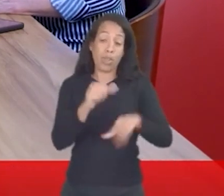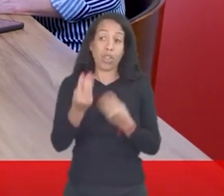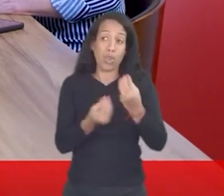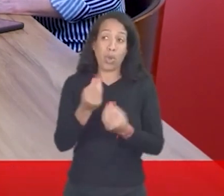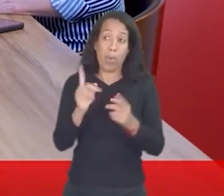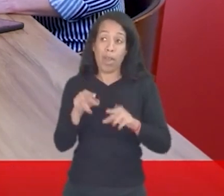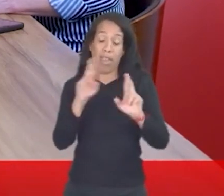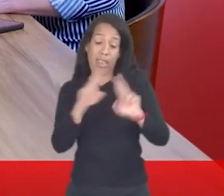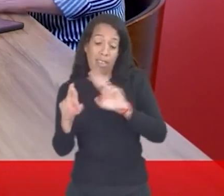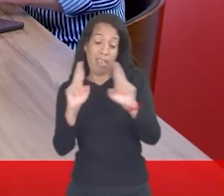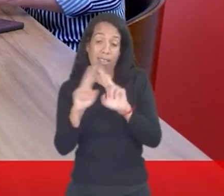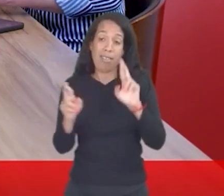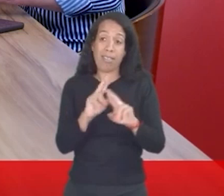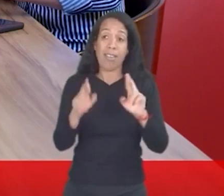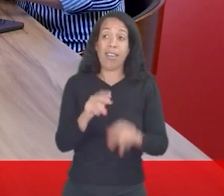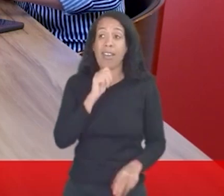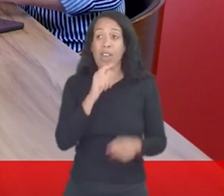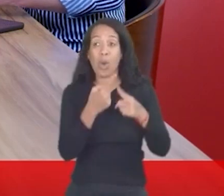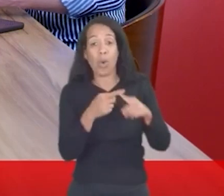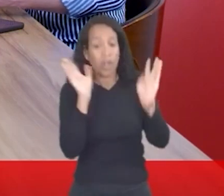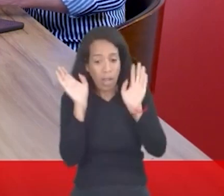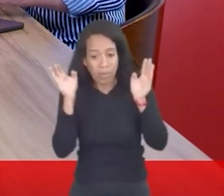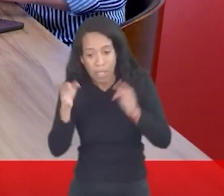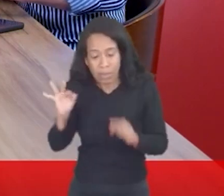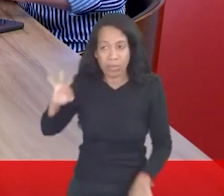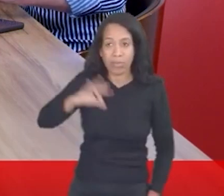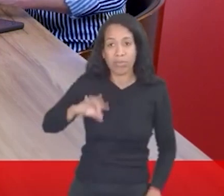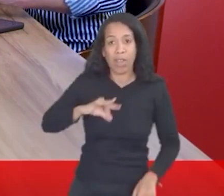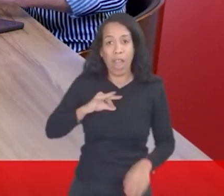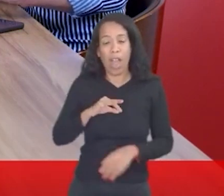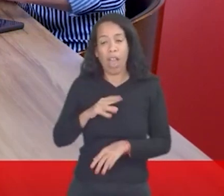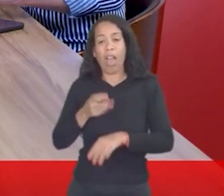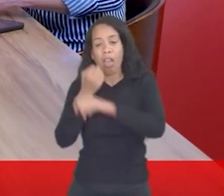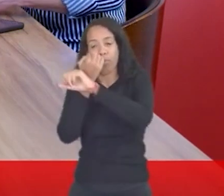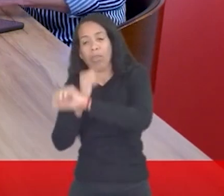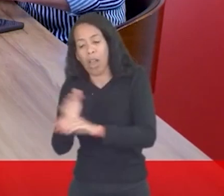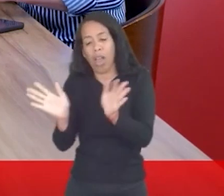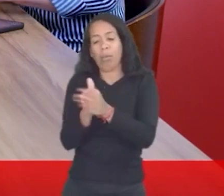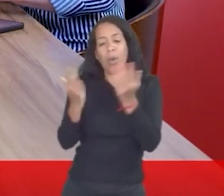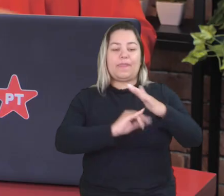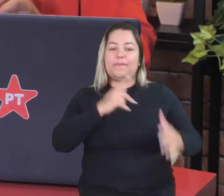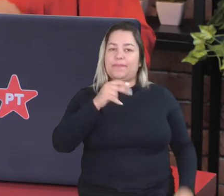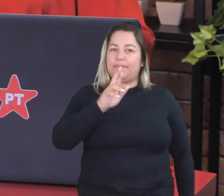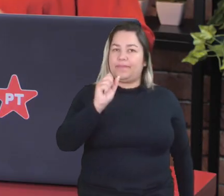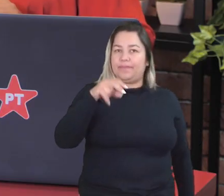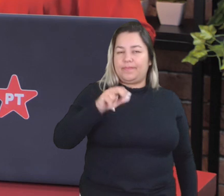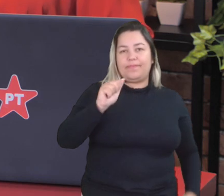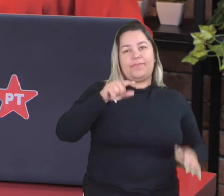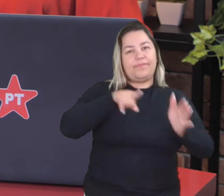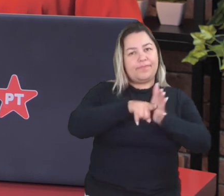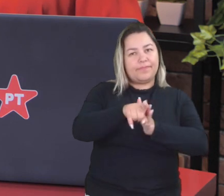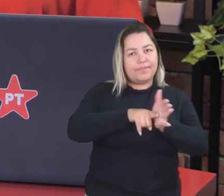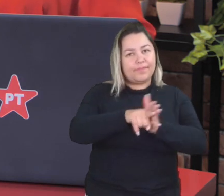de se relacionar, mas ainda é contra a concentração de renda, contra a exploração, contra a pobreza, enfim. O Instituto